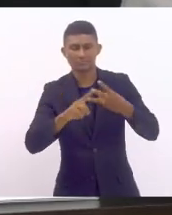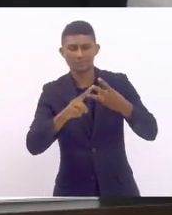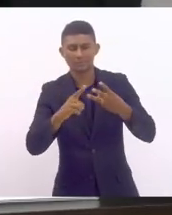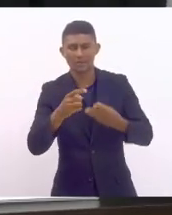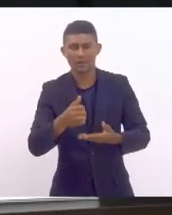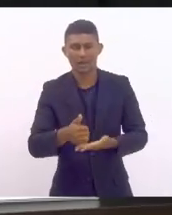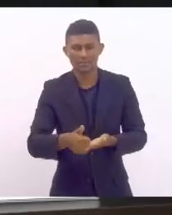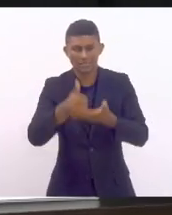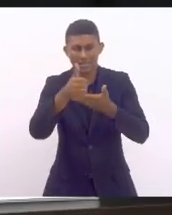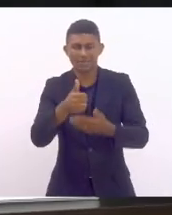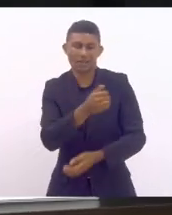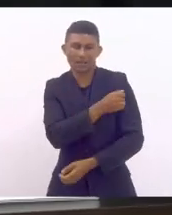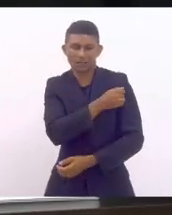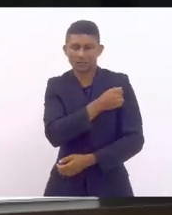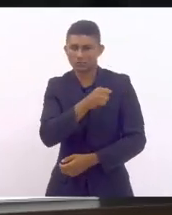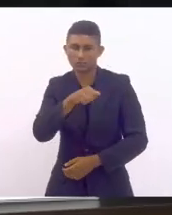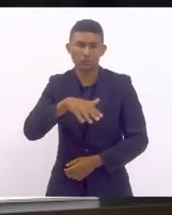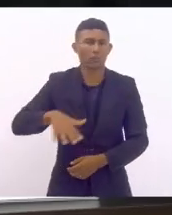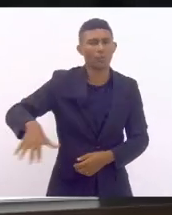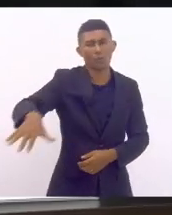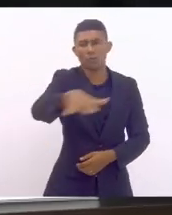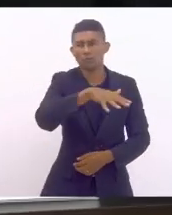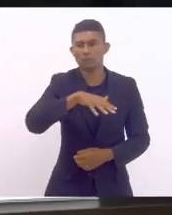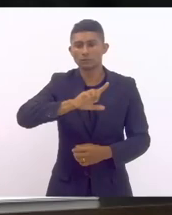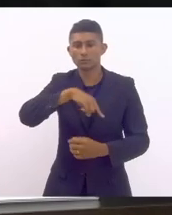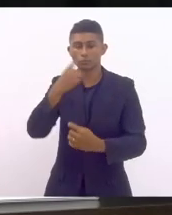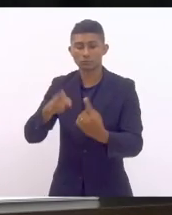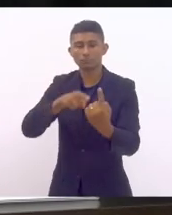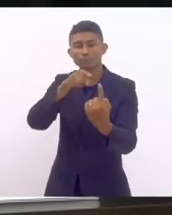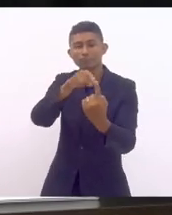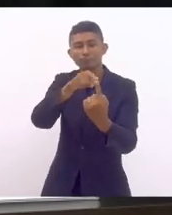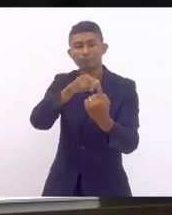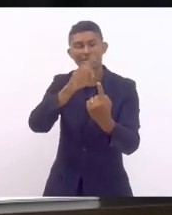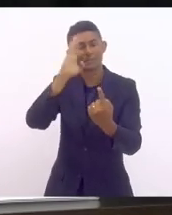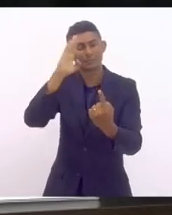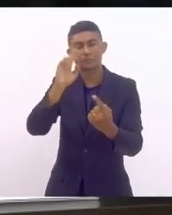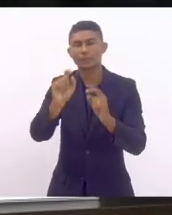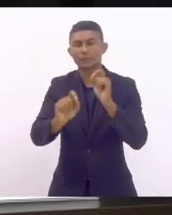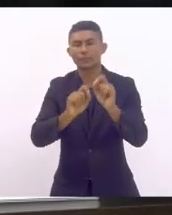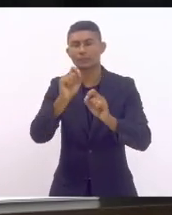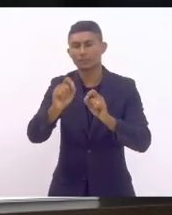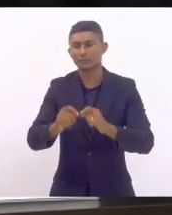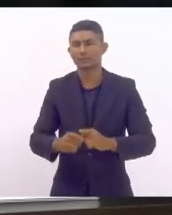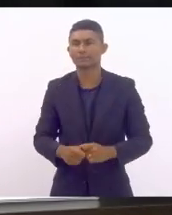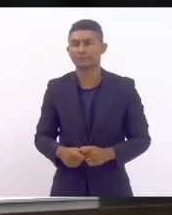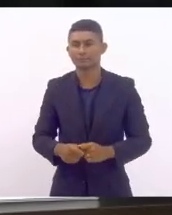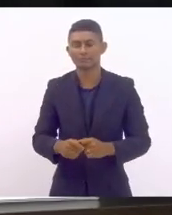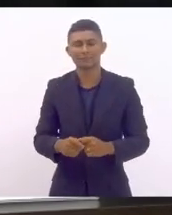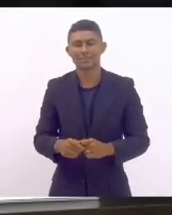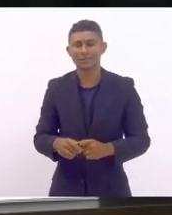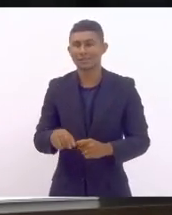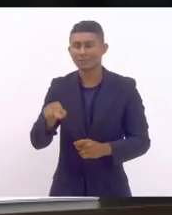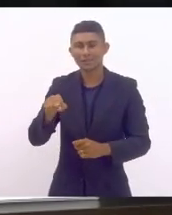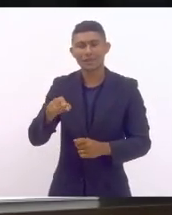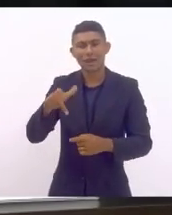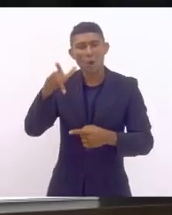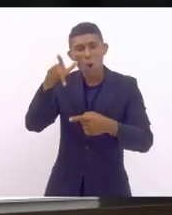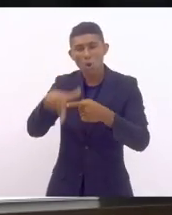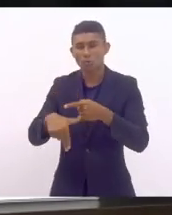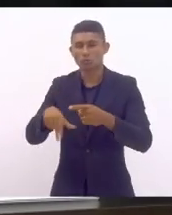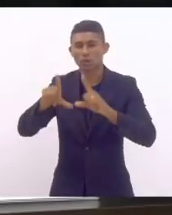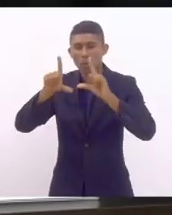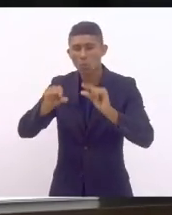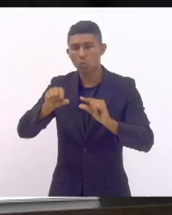na a nossa principal missão junto aos nossos alunos com corte de cinquenta por cento a